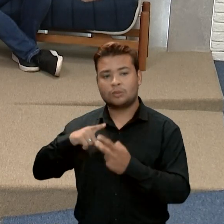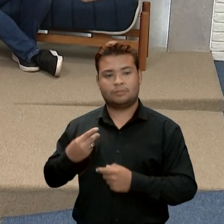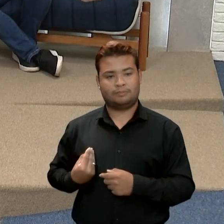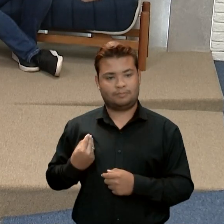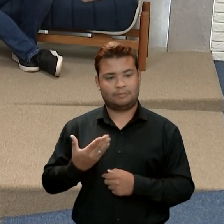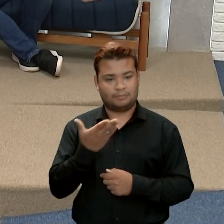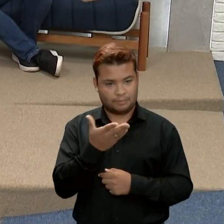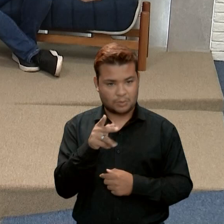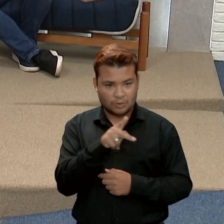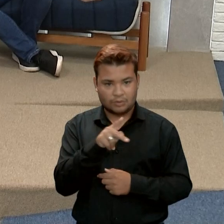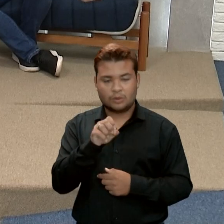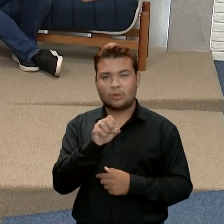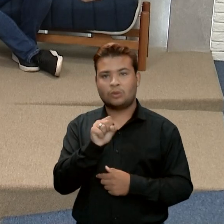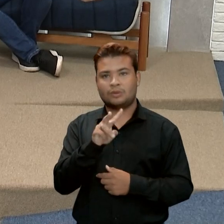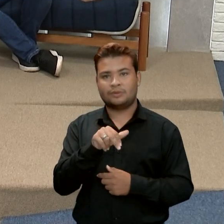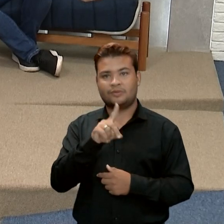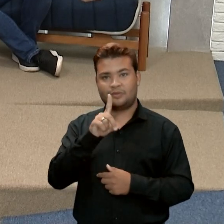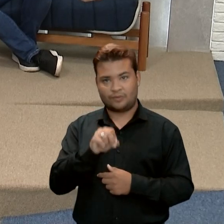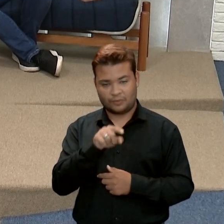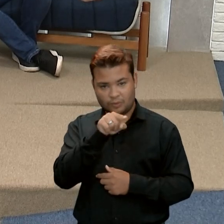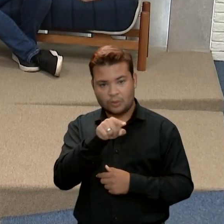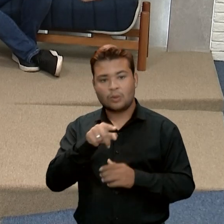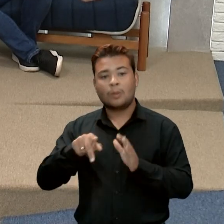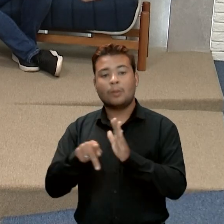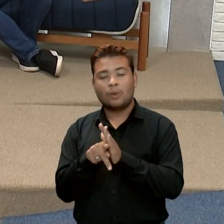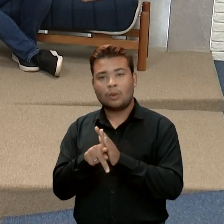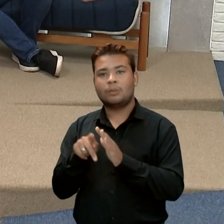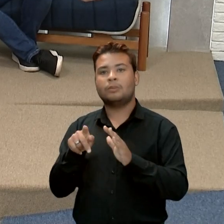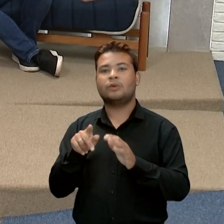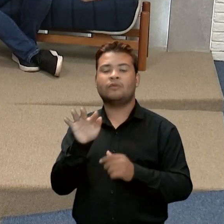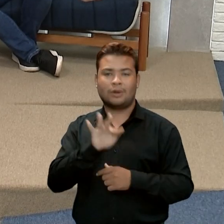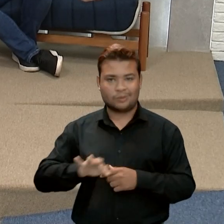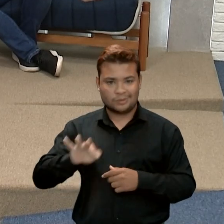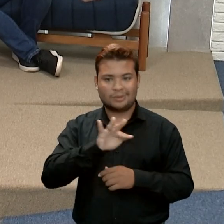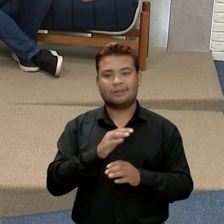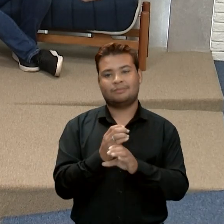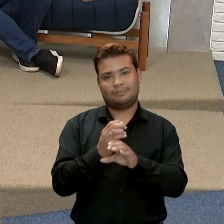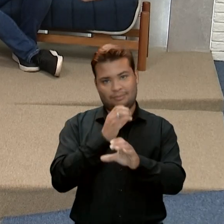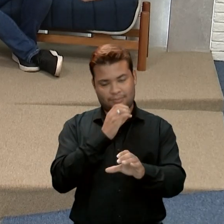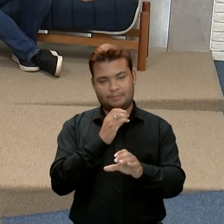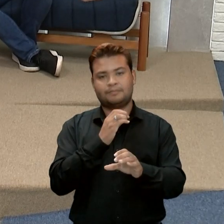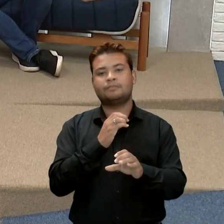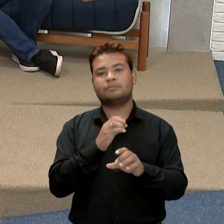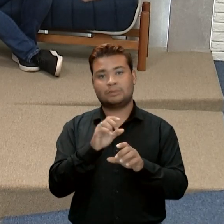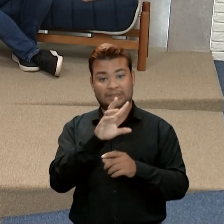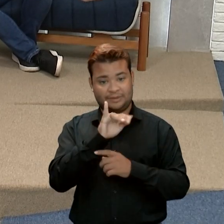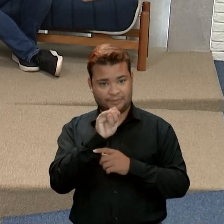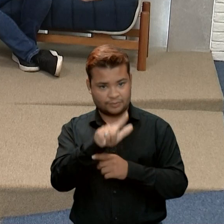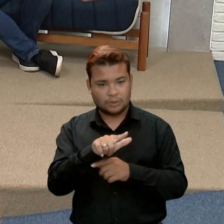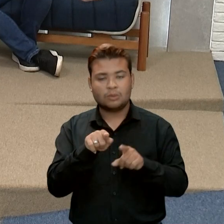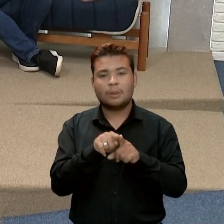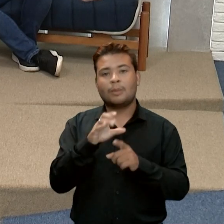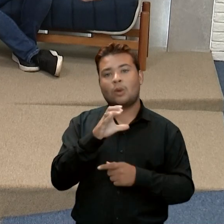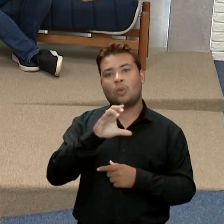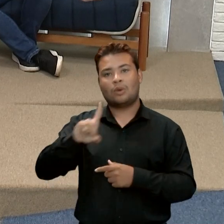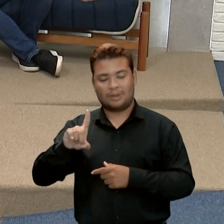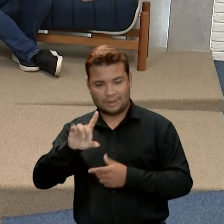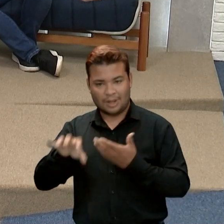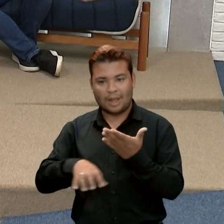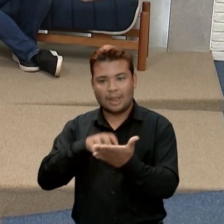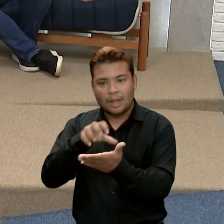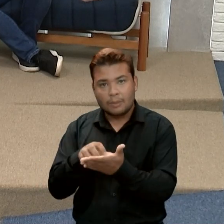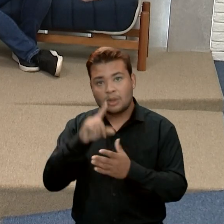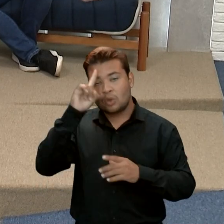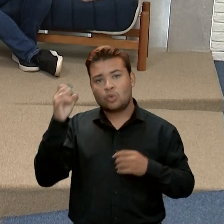Cascudo, professor da Escola de Engenharia Civil e Ambiental da UFG e coordenador do Laboratório de Inovação Tecnológica